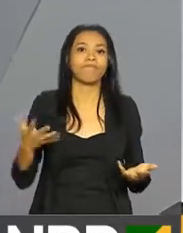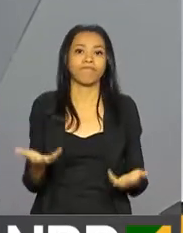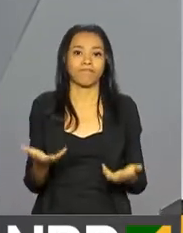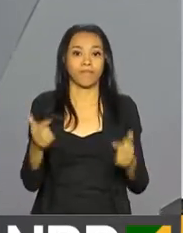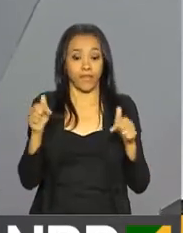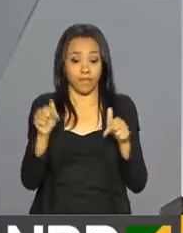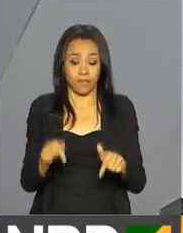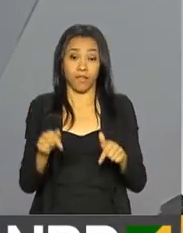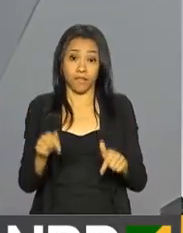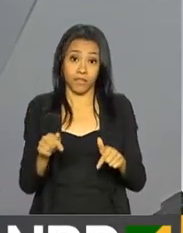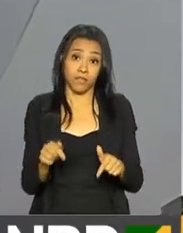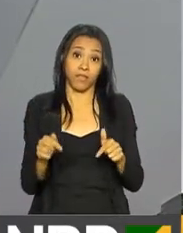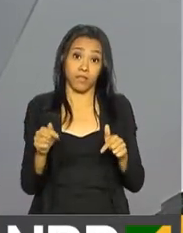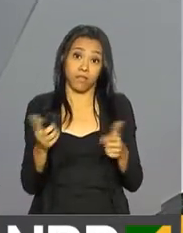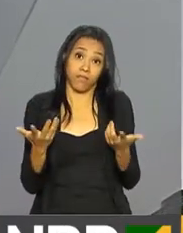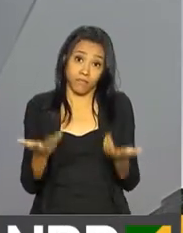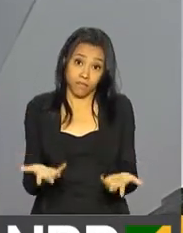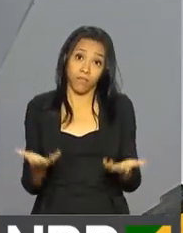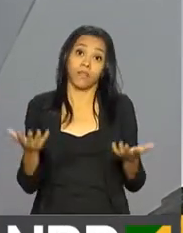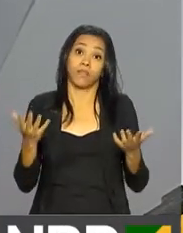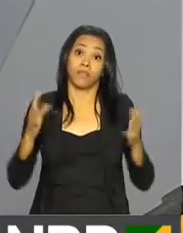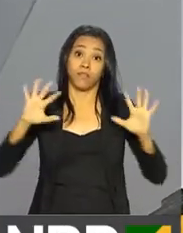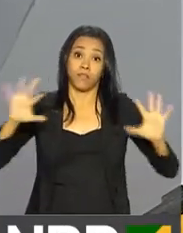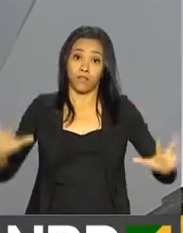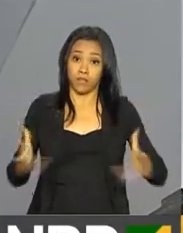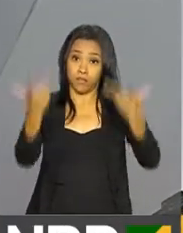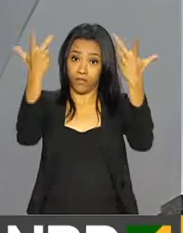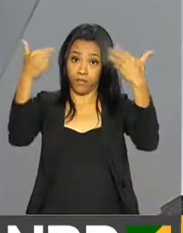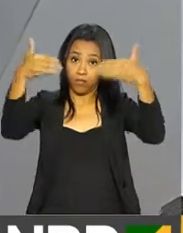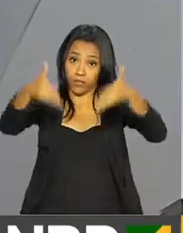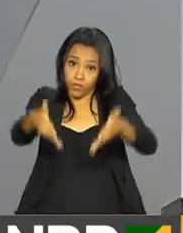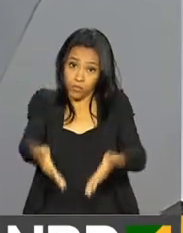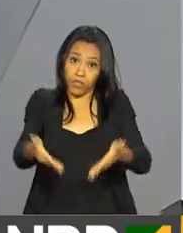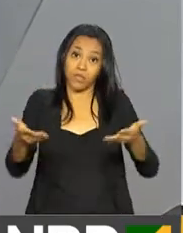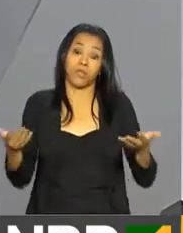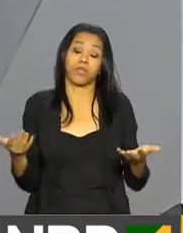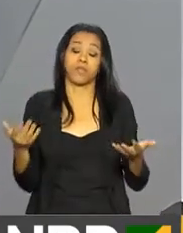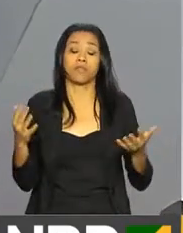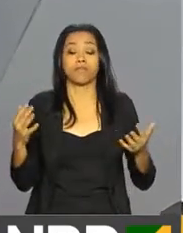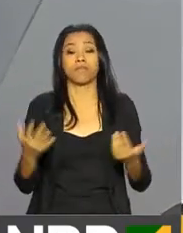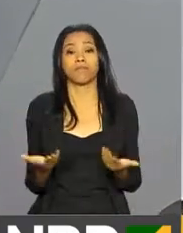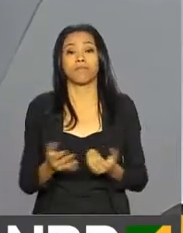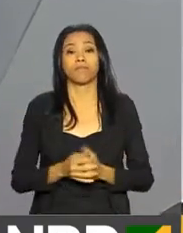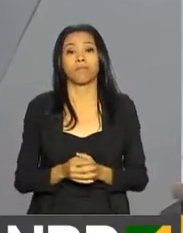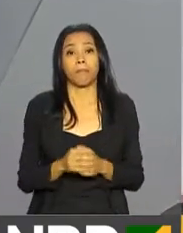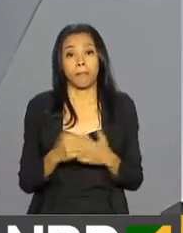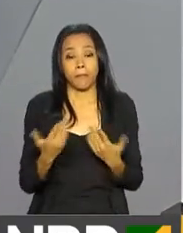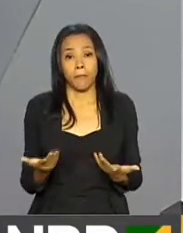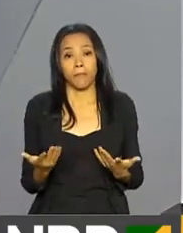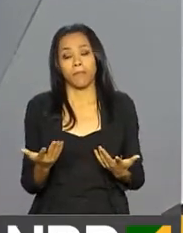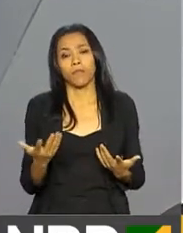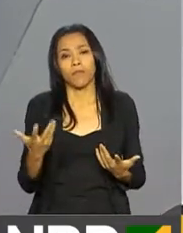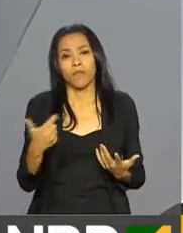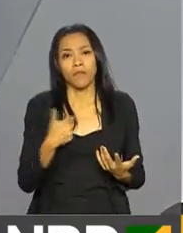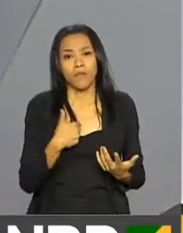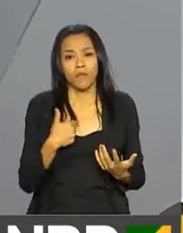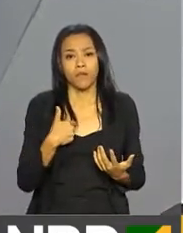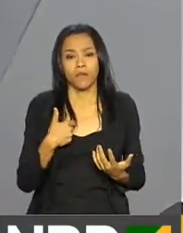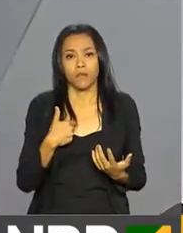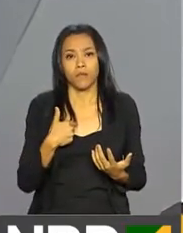nesta neste evento que nós estamos aqui celebrando é então eu eu até